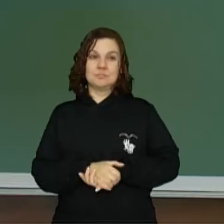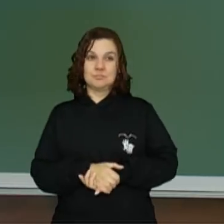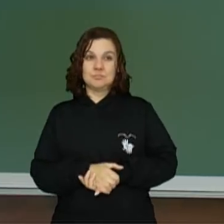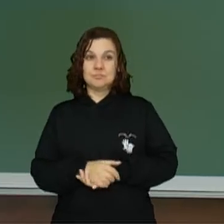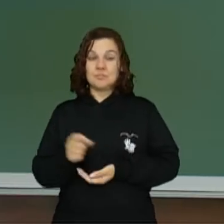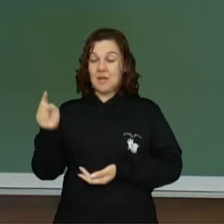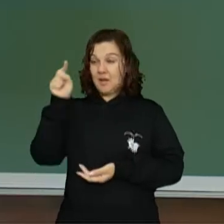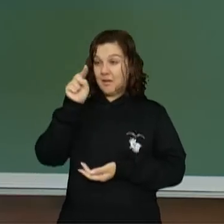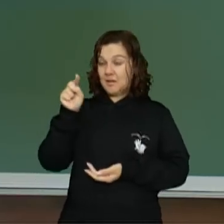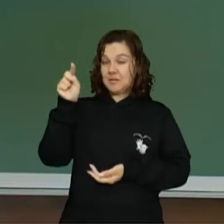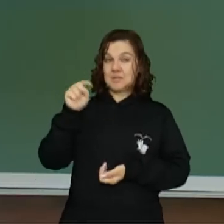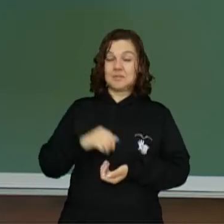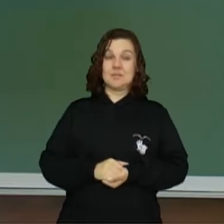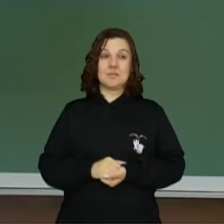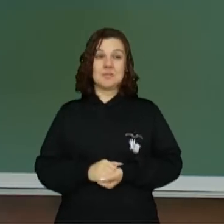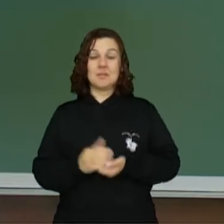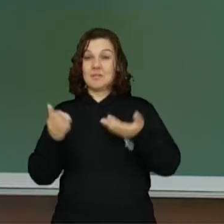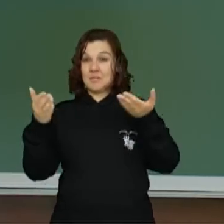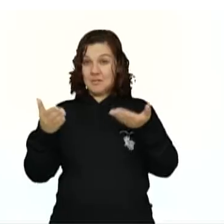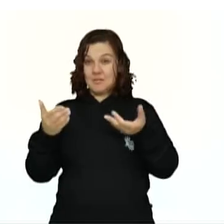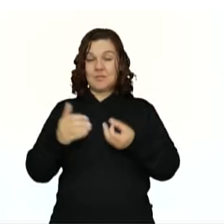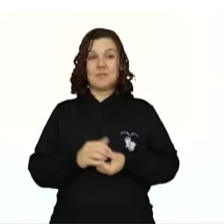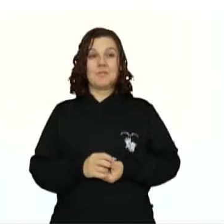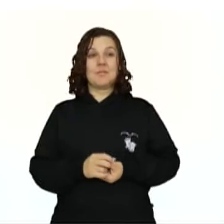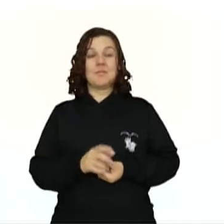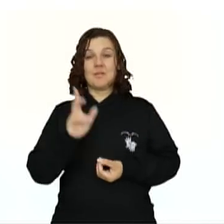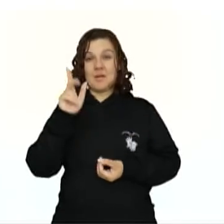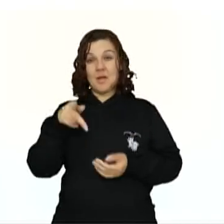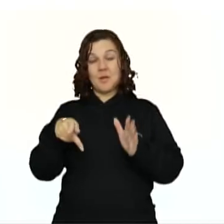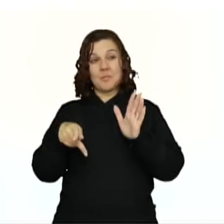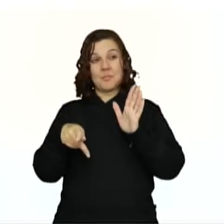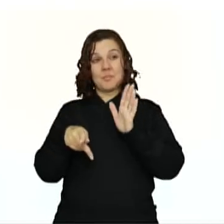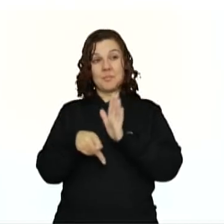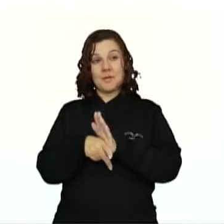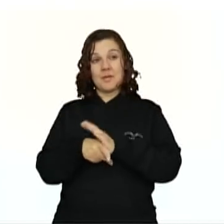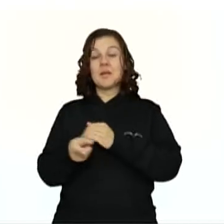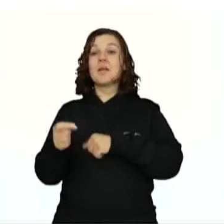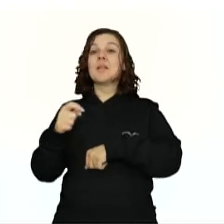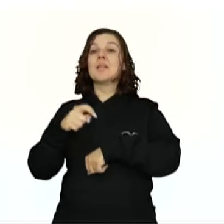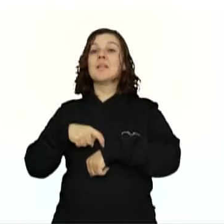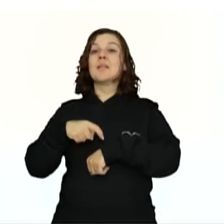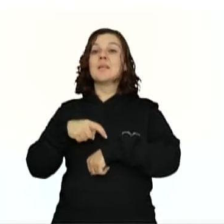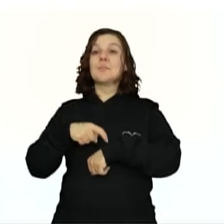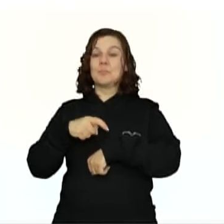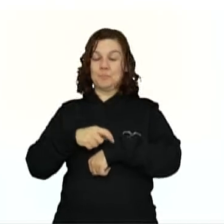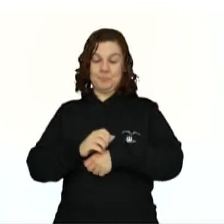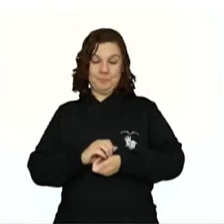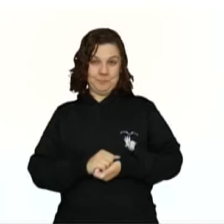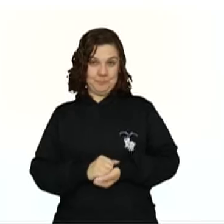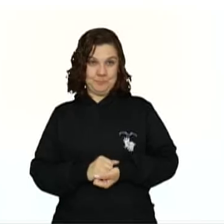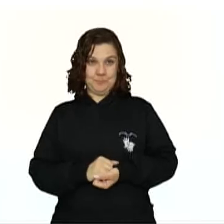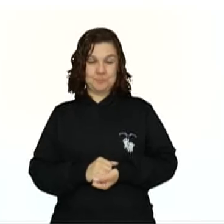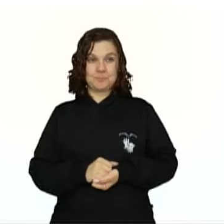Esse aqui, agora, é o adjunto adverbial de